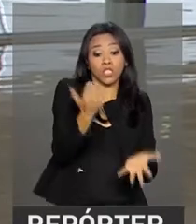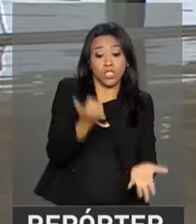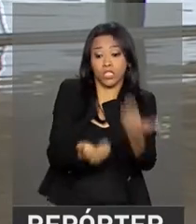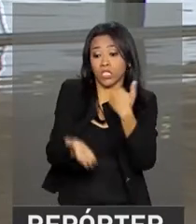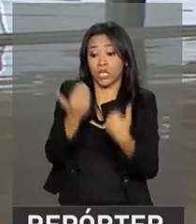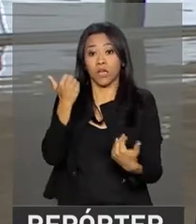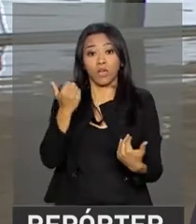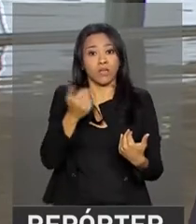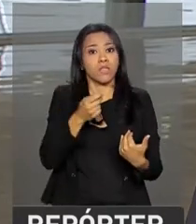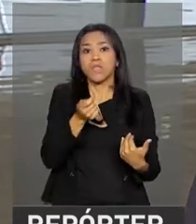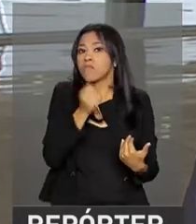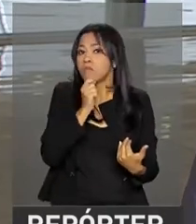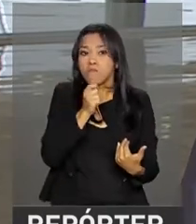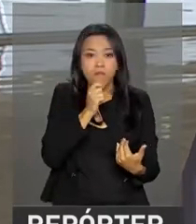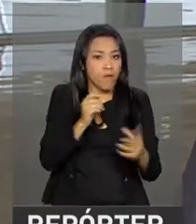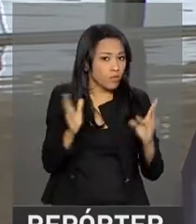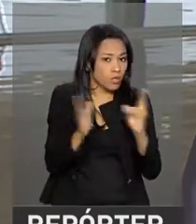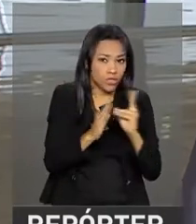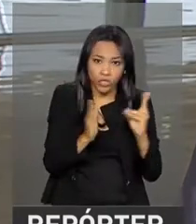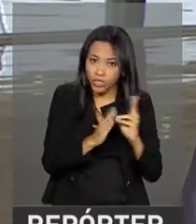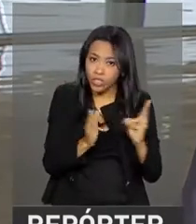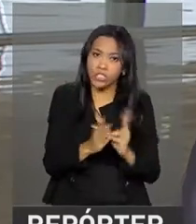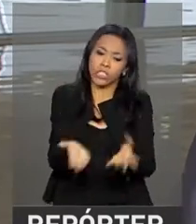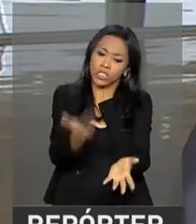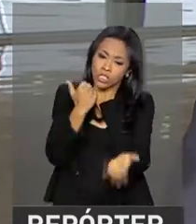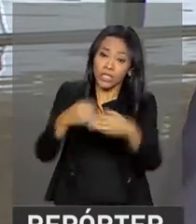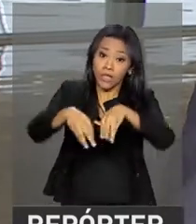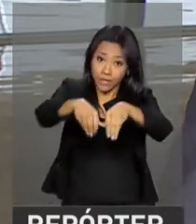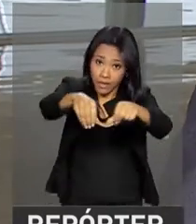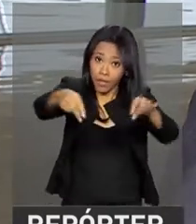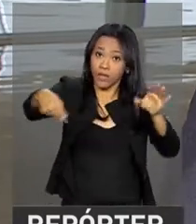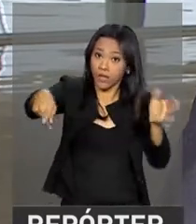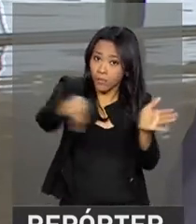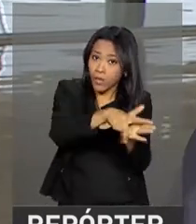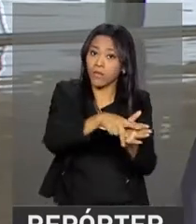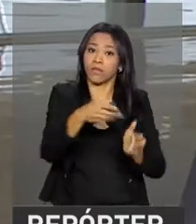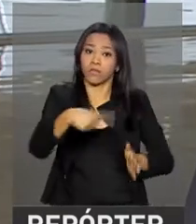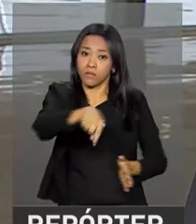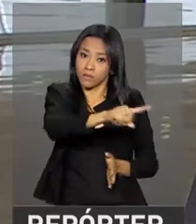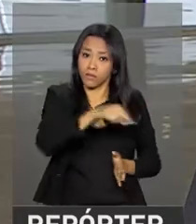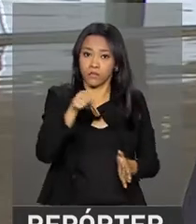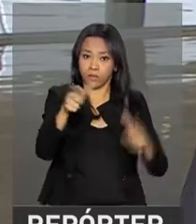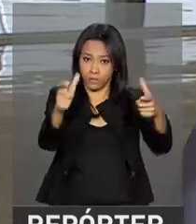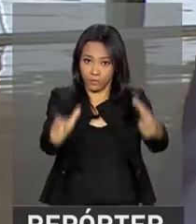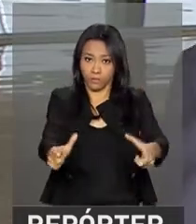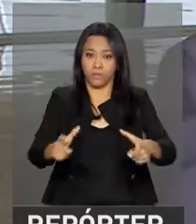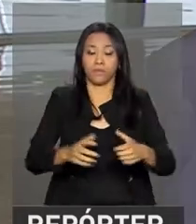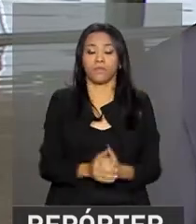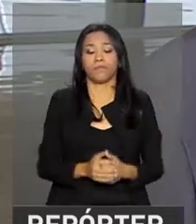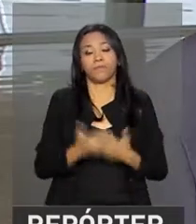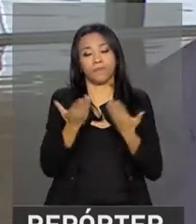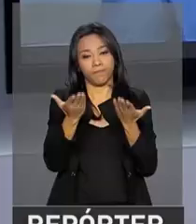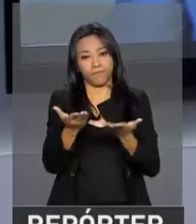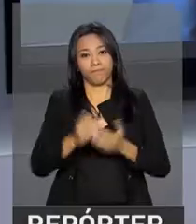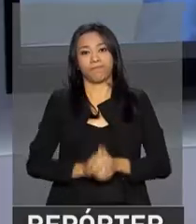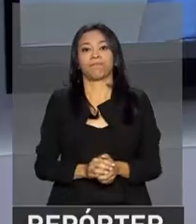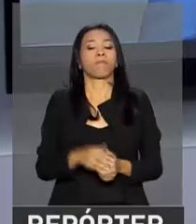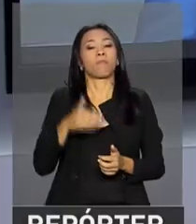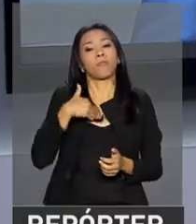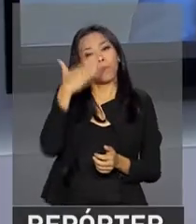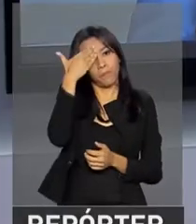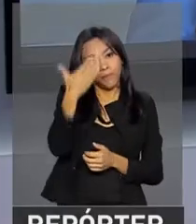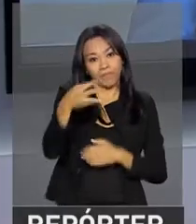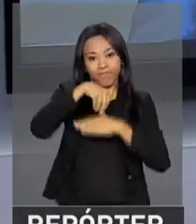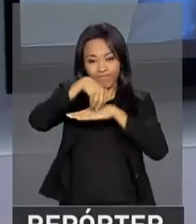não indígenas da terra indígena de Apitereua, que fica lá na região. É com você, Carol. Obrigada